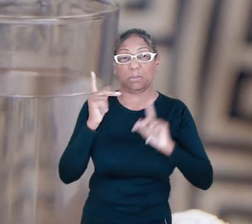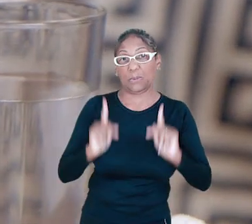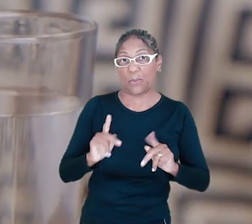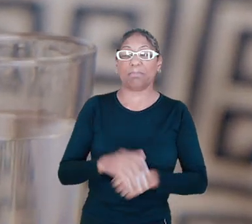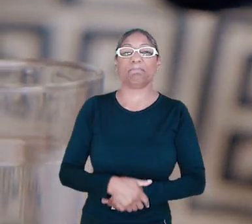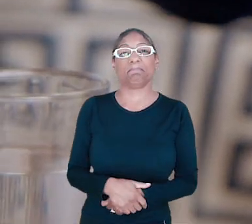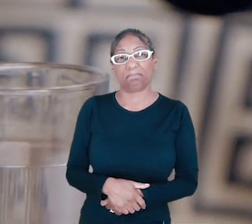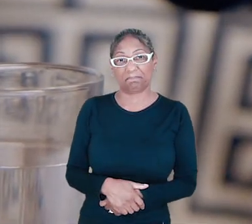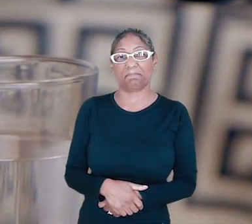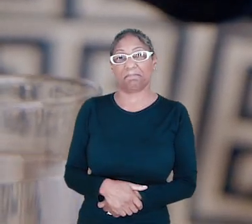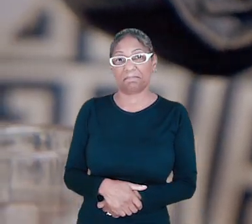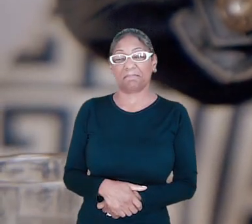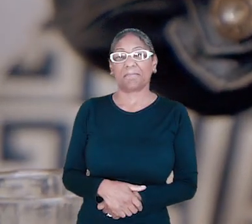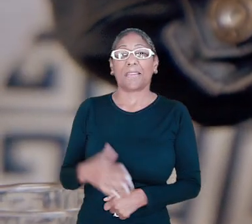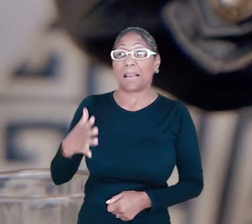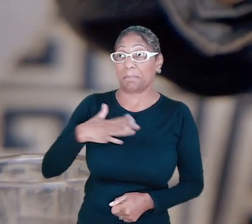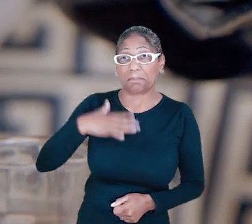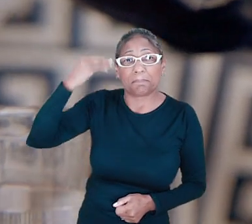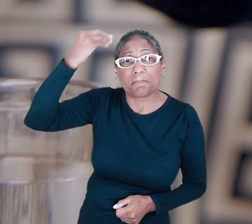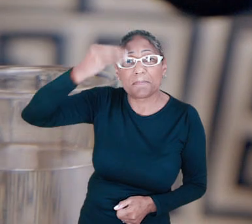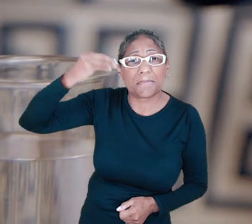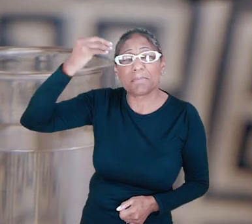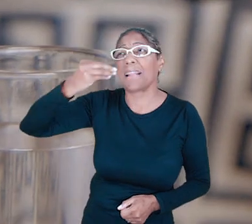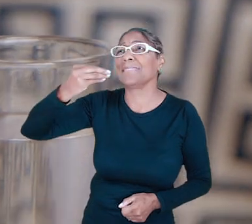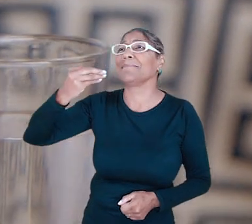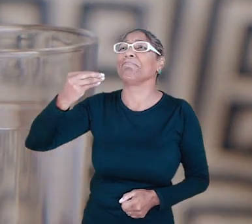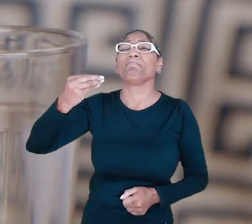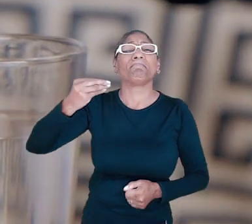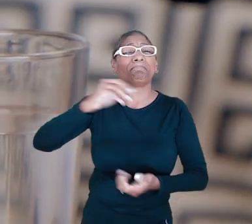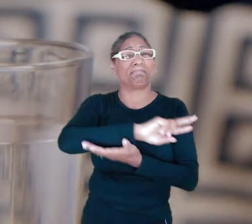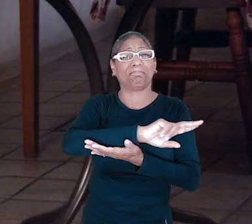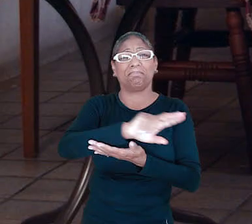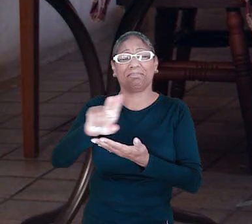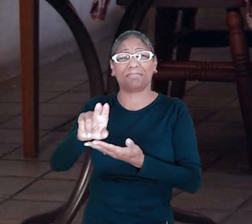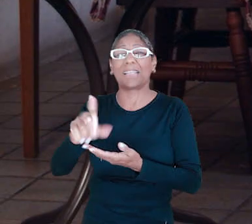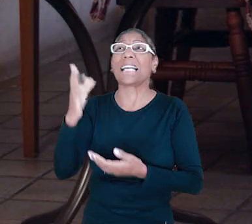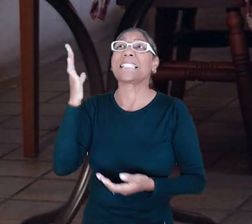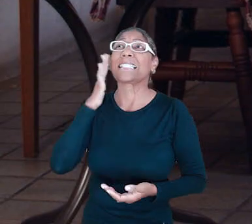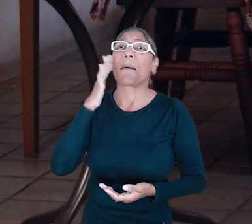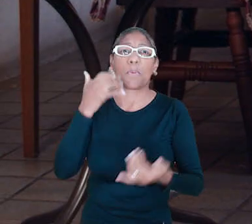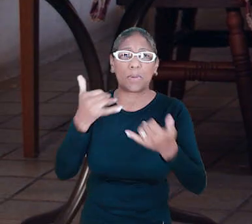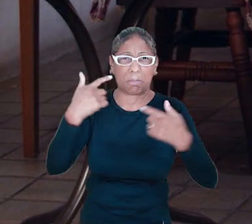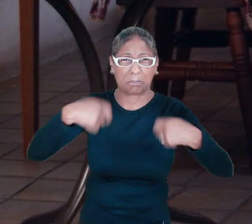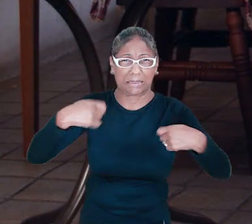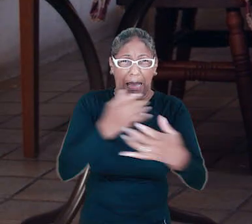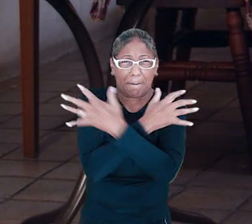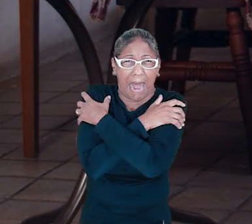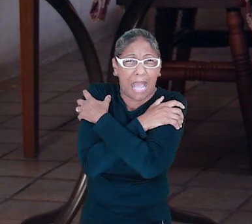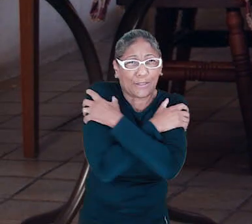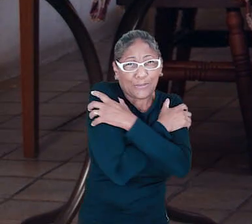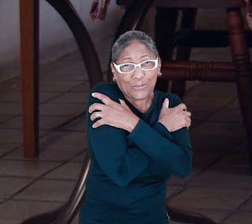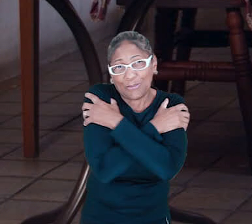pessoa. Está sendo uma experiência muito, muito rica. Sabe aquele abraço que todo mundo sentia